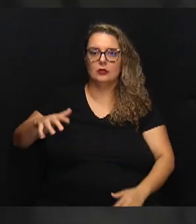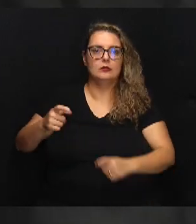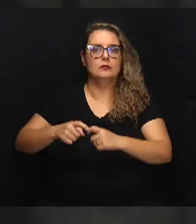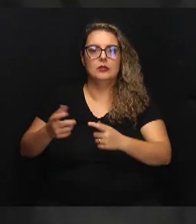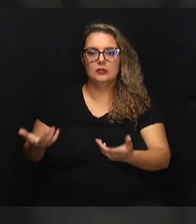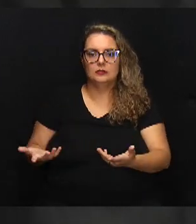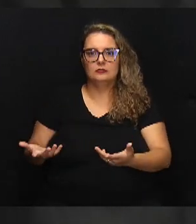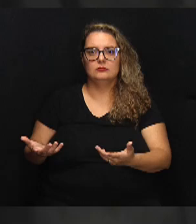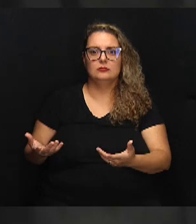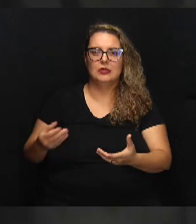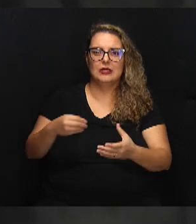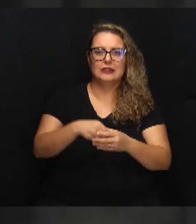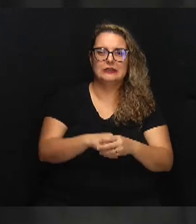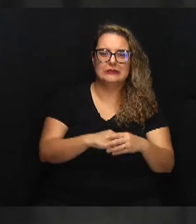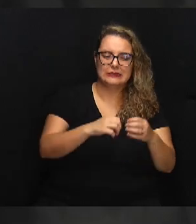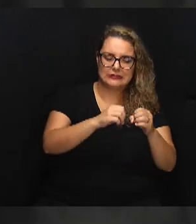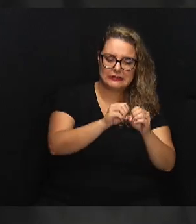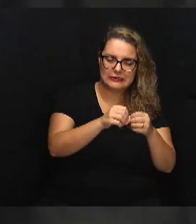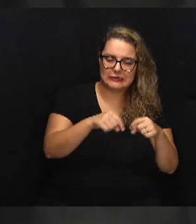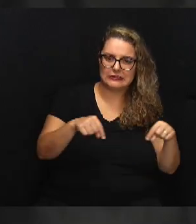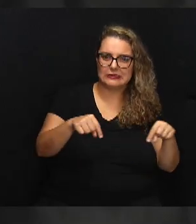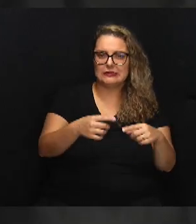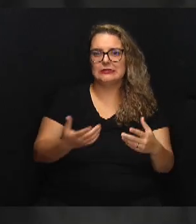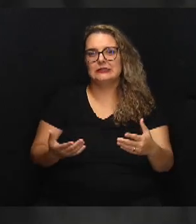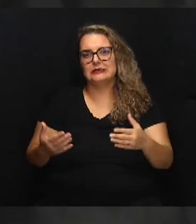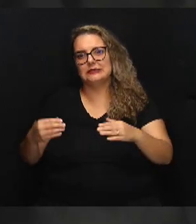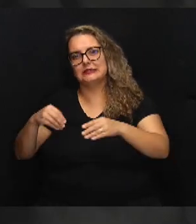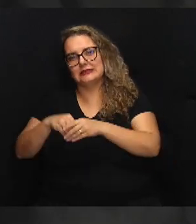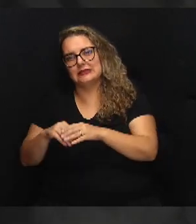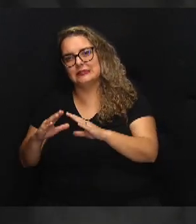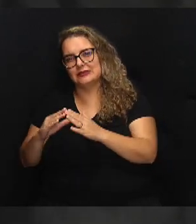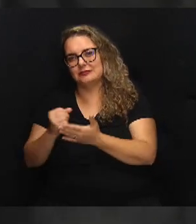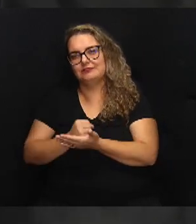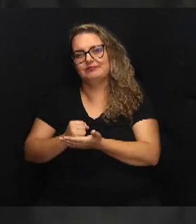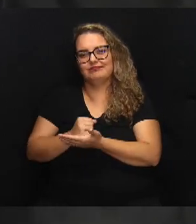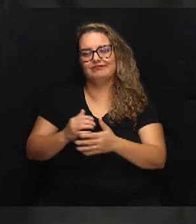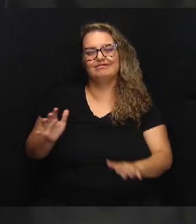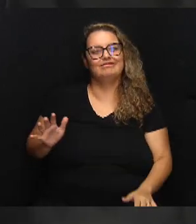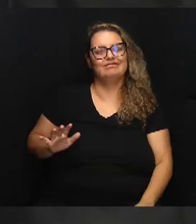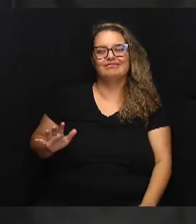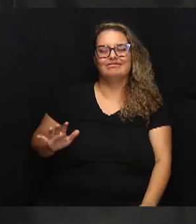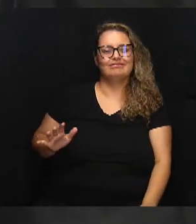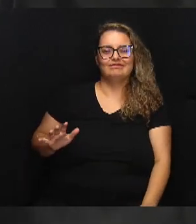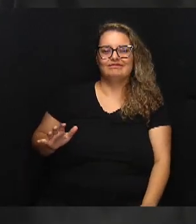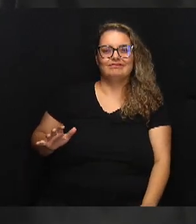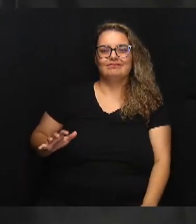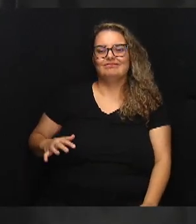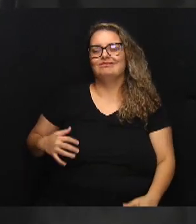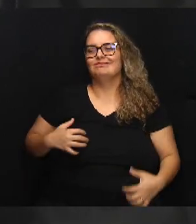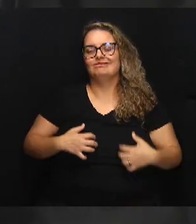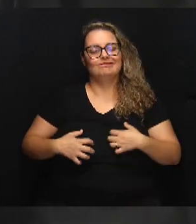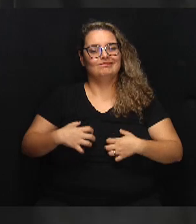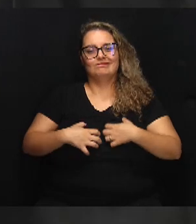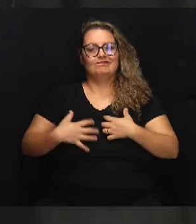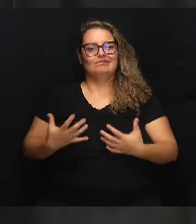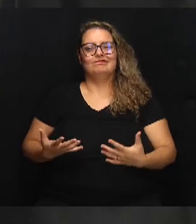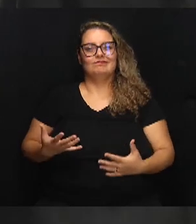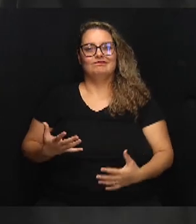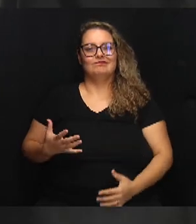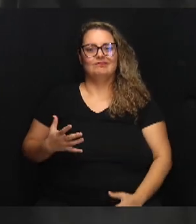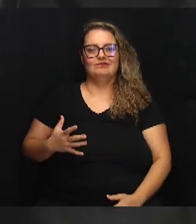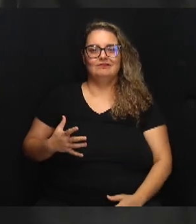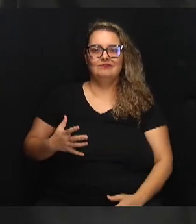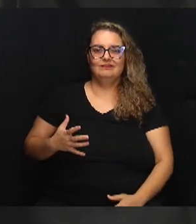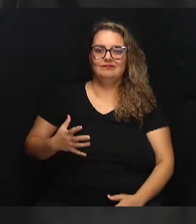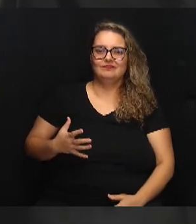Mas ficar dentro de um laboratório, né? Ficar dentro de uma farmácia, isso eu achava que já... Bom, acho que